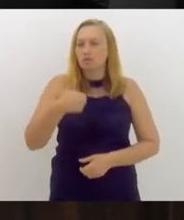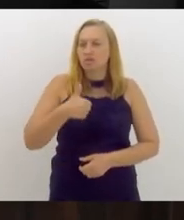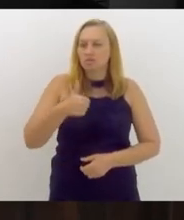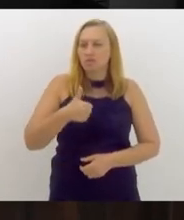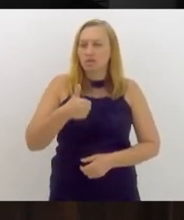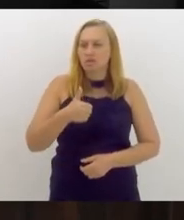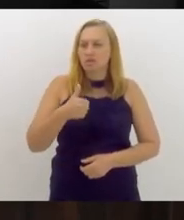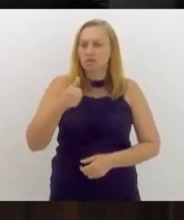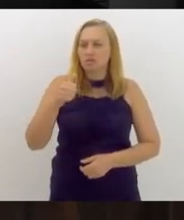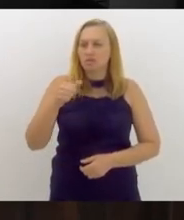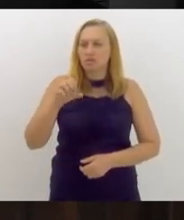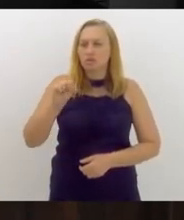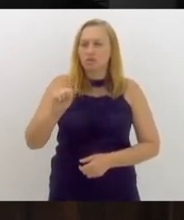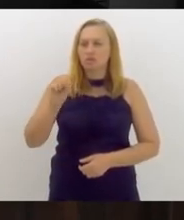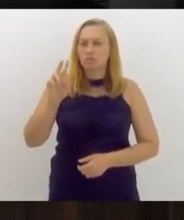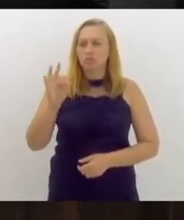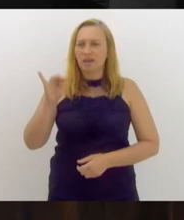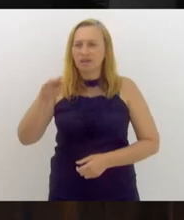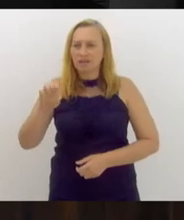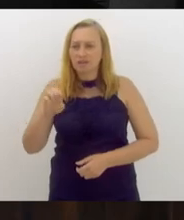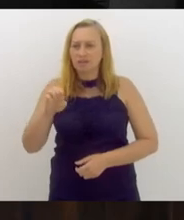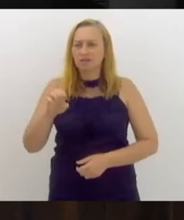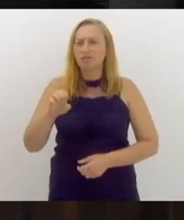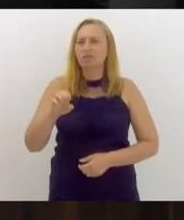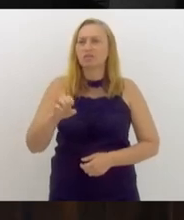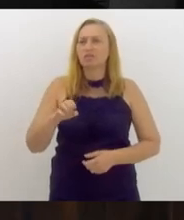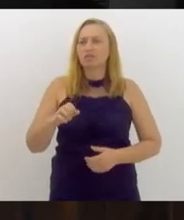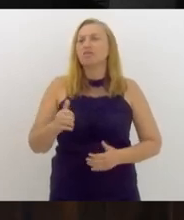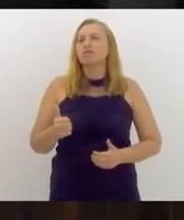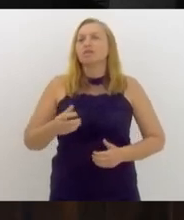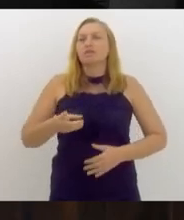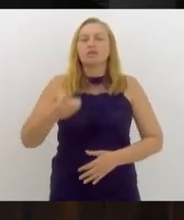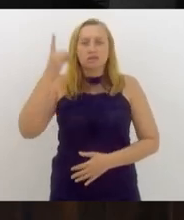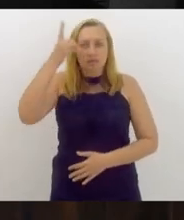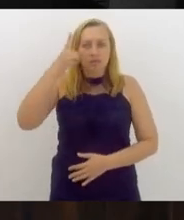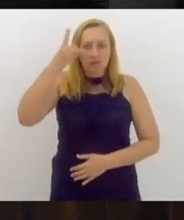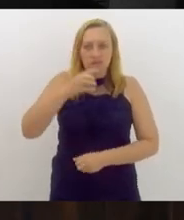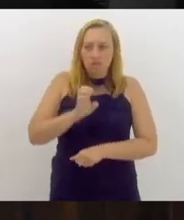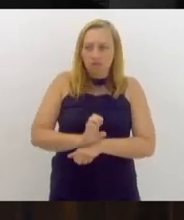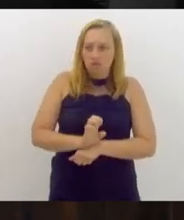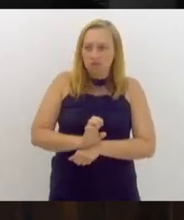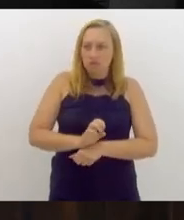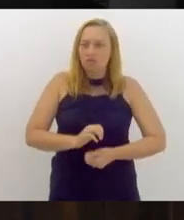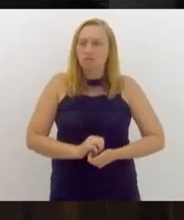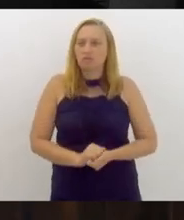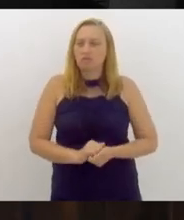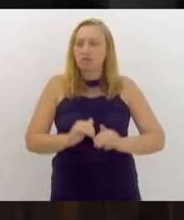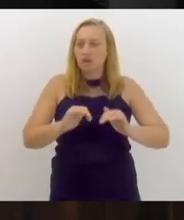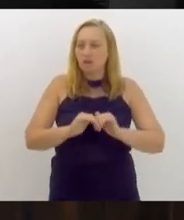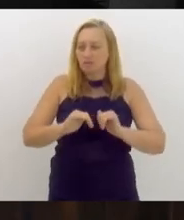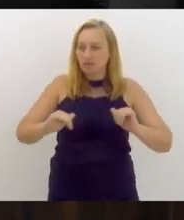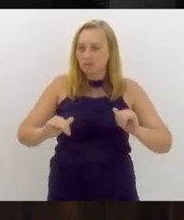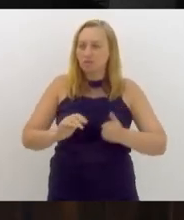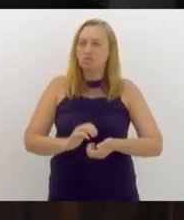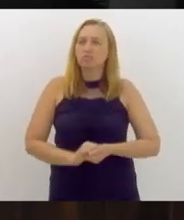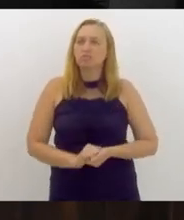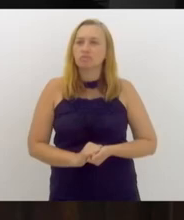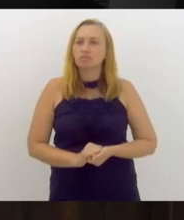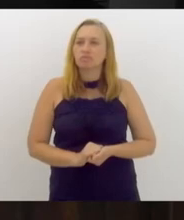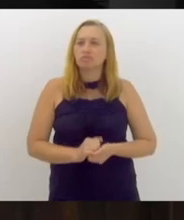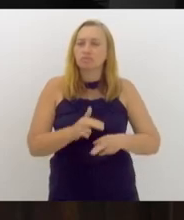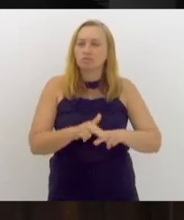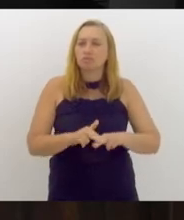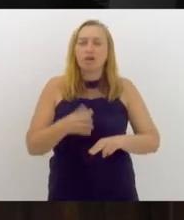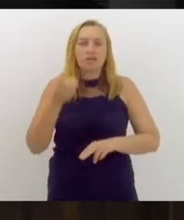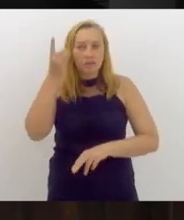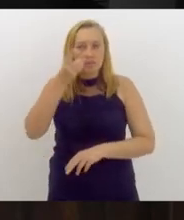suplente do Solidariedade, convocado para exercer o mandato de deputado estadual em função do afastamento do senhor